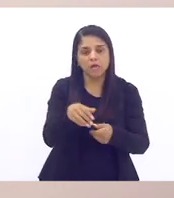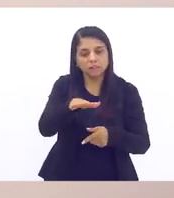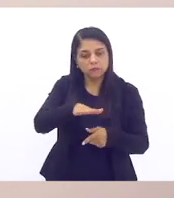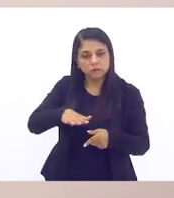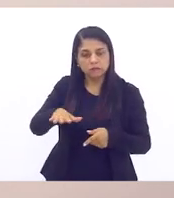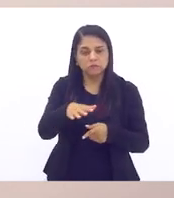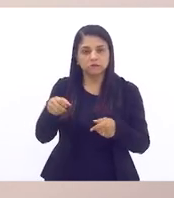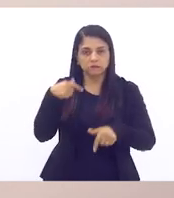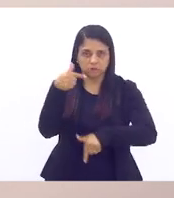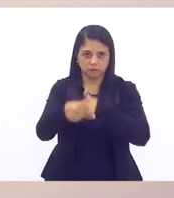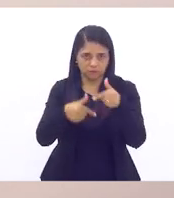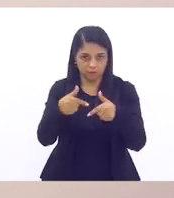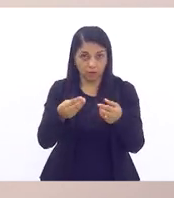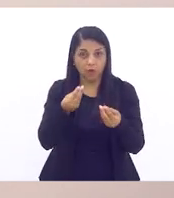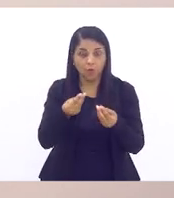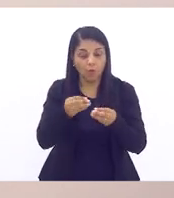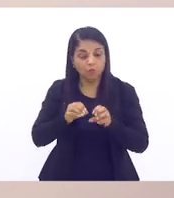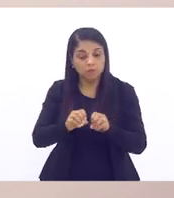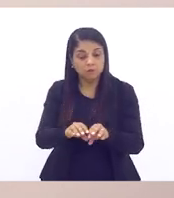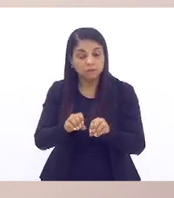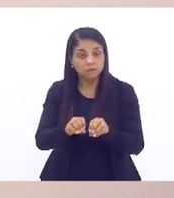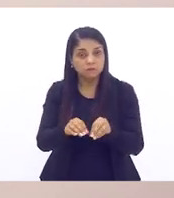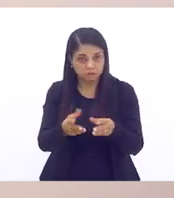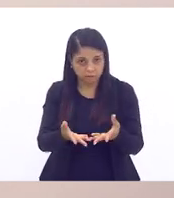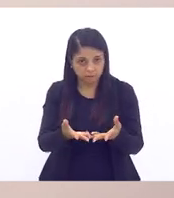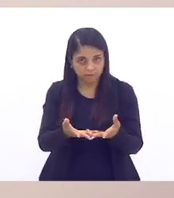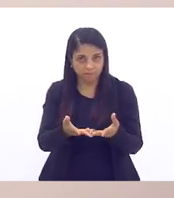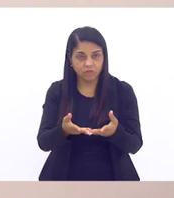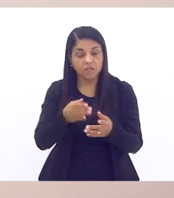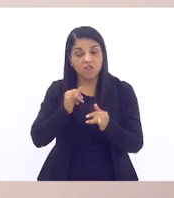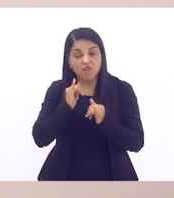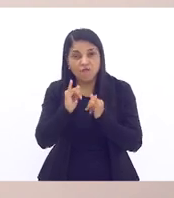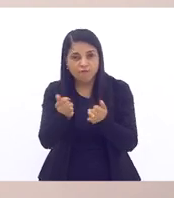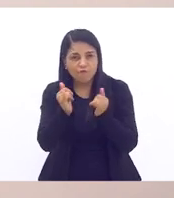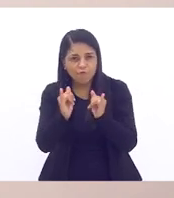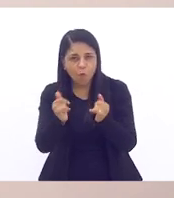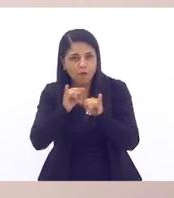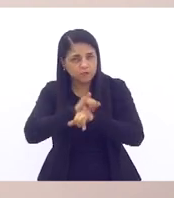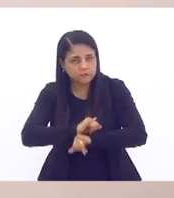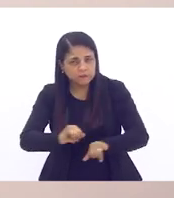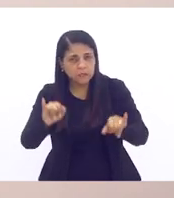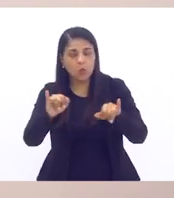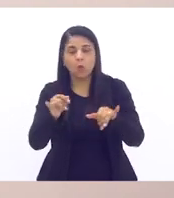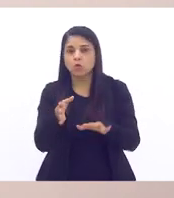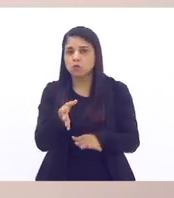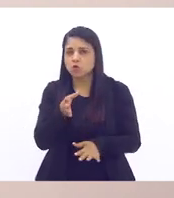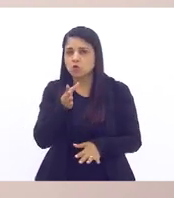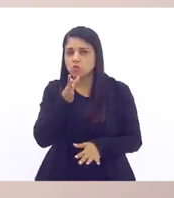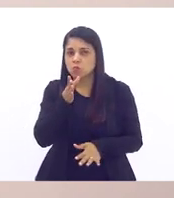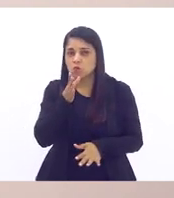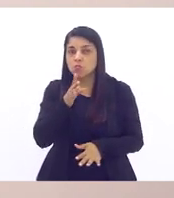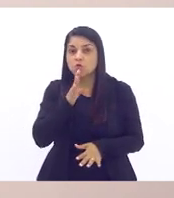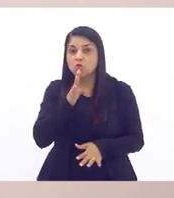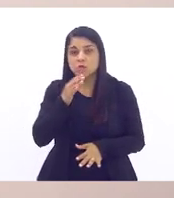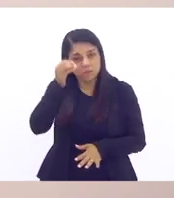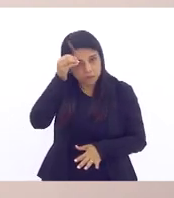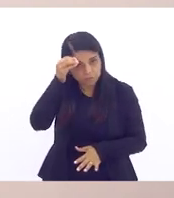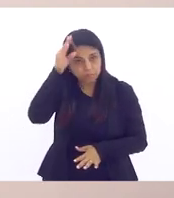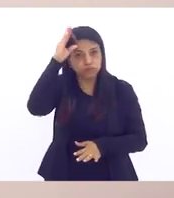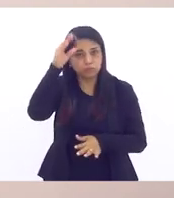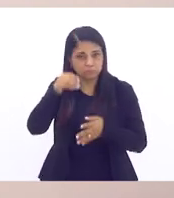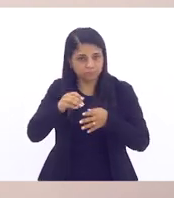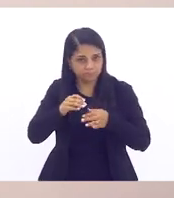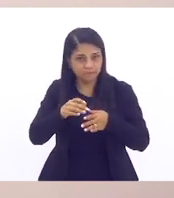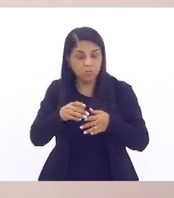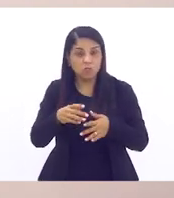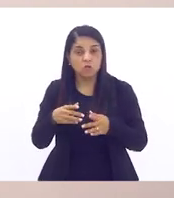e assim se a gente conseguir dar informação se a gente conseguir dar conhecimento Não há dúvida nenhuma que o próprio empregador vai se